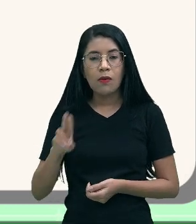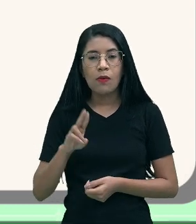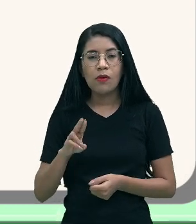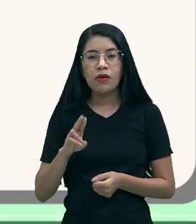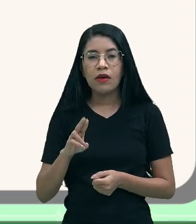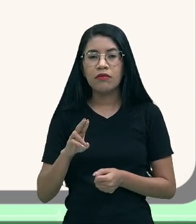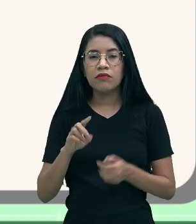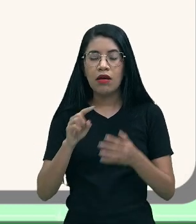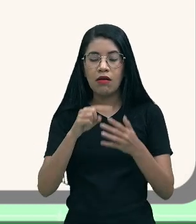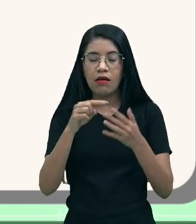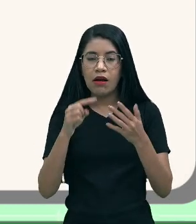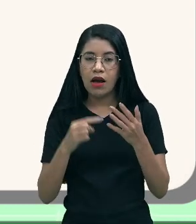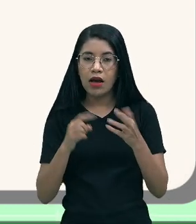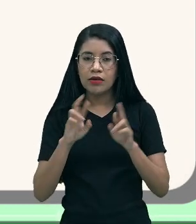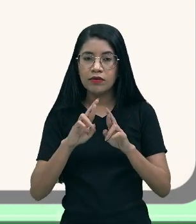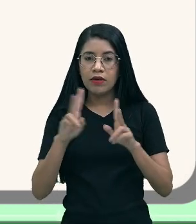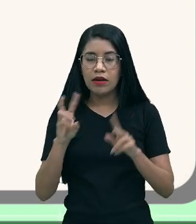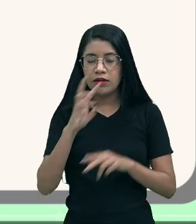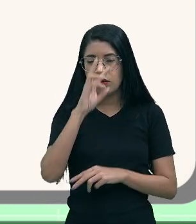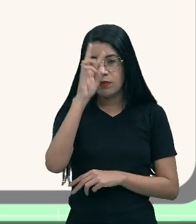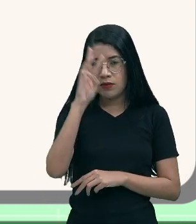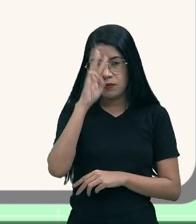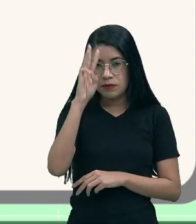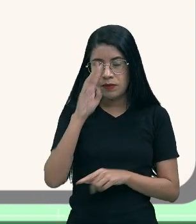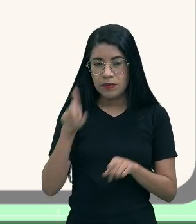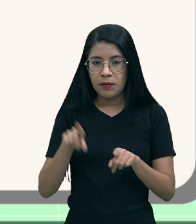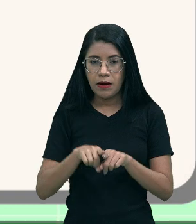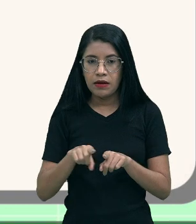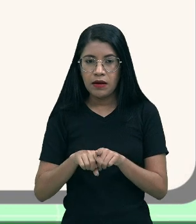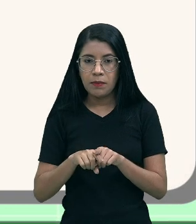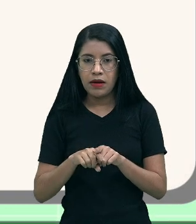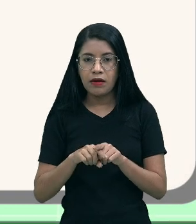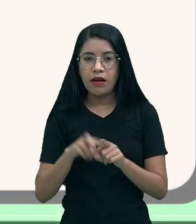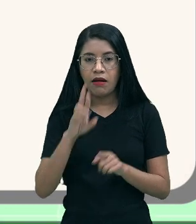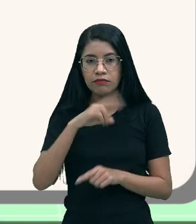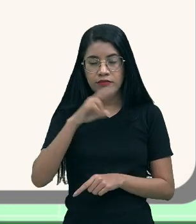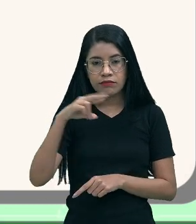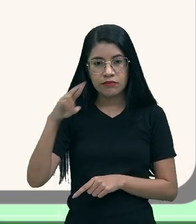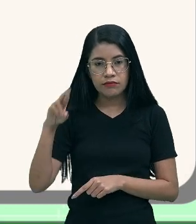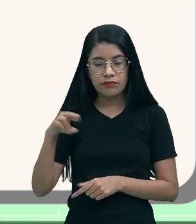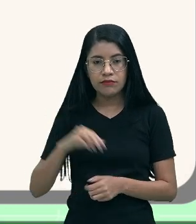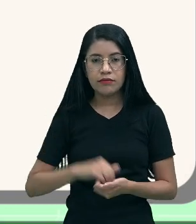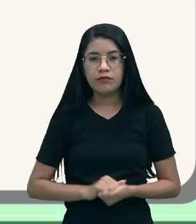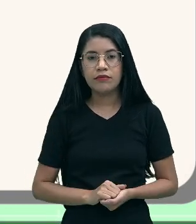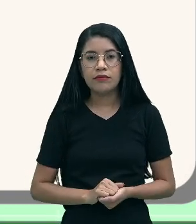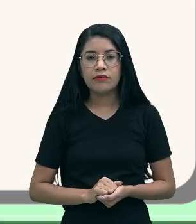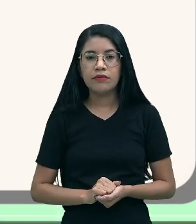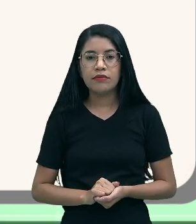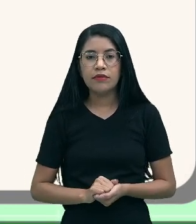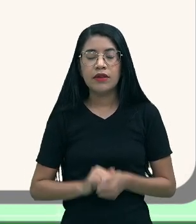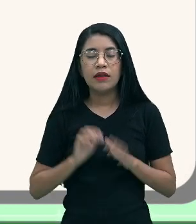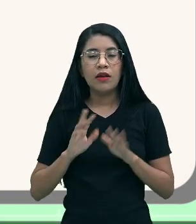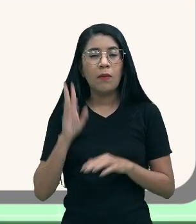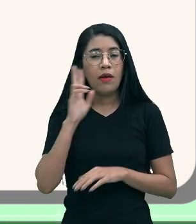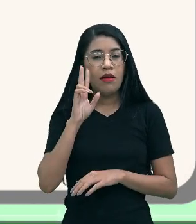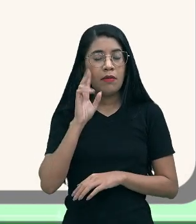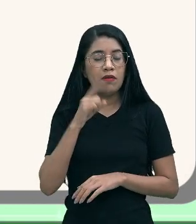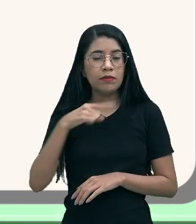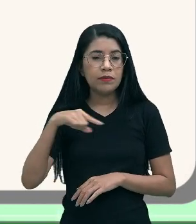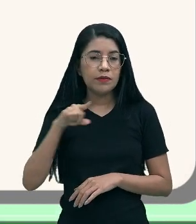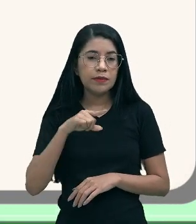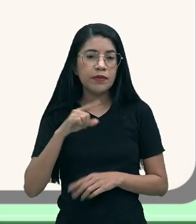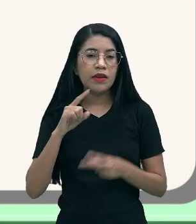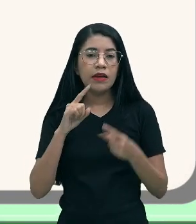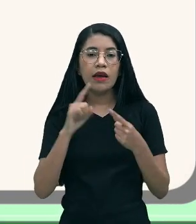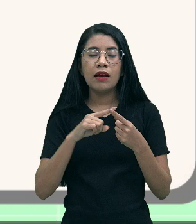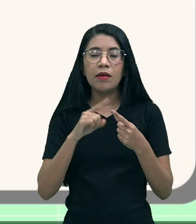parâmetros como diferença de potencial e a resistência. Então, só para lembrar vocês aqui, a primeira lei